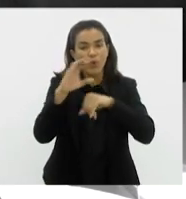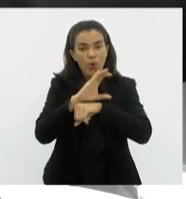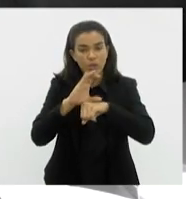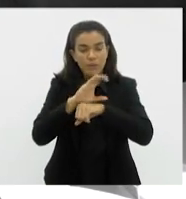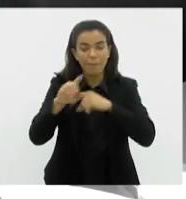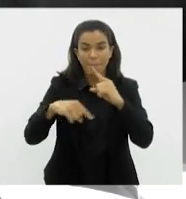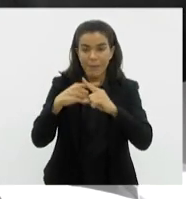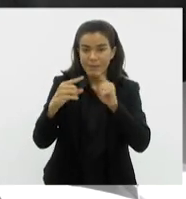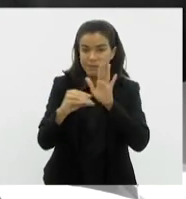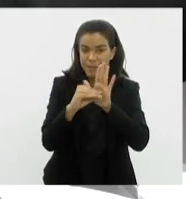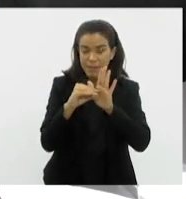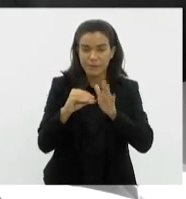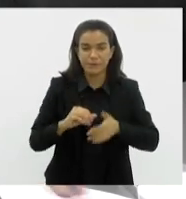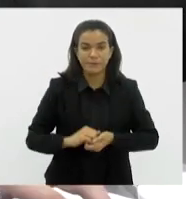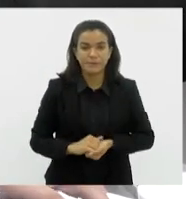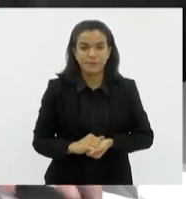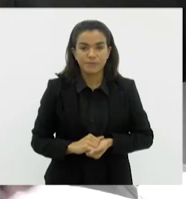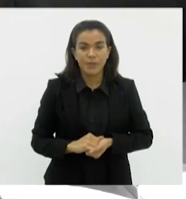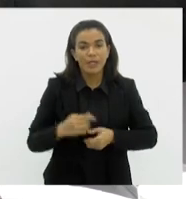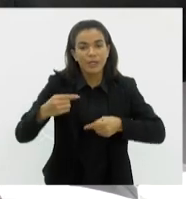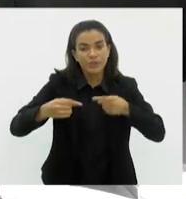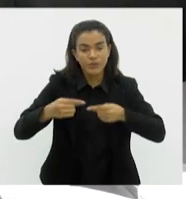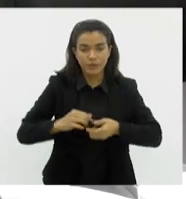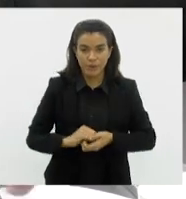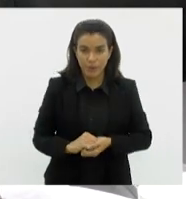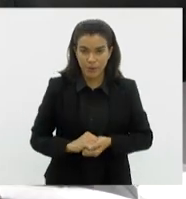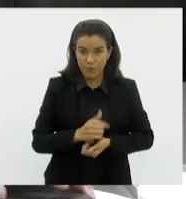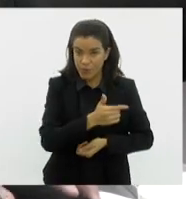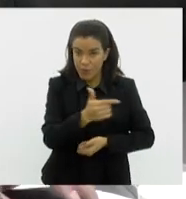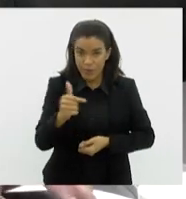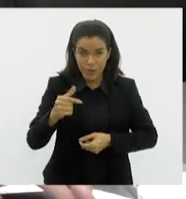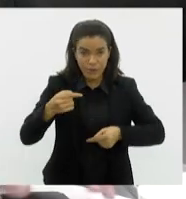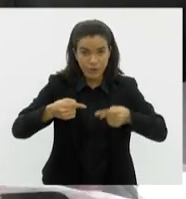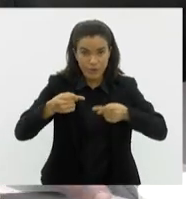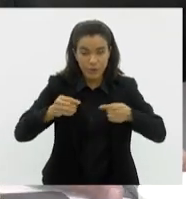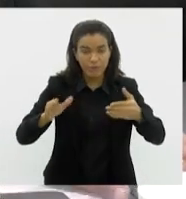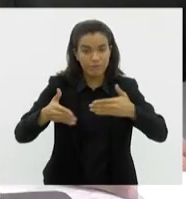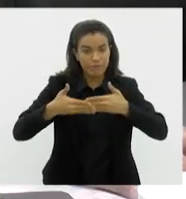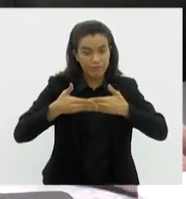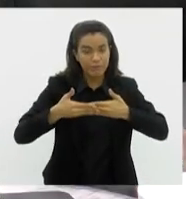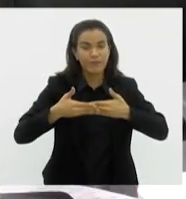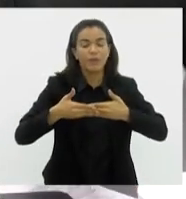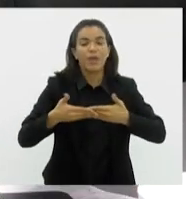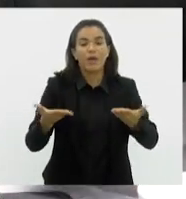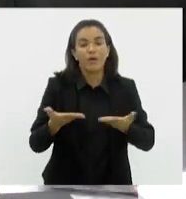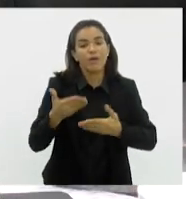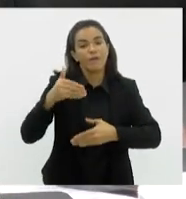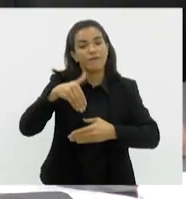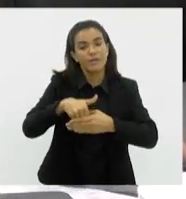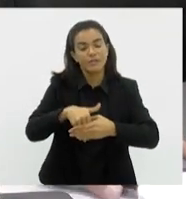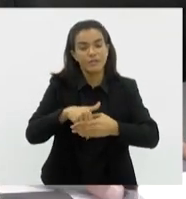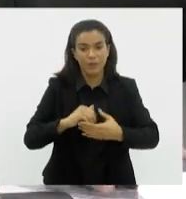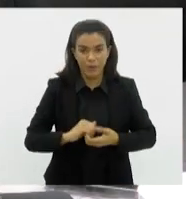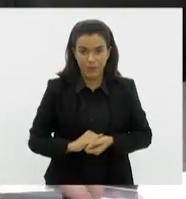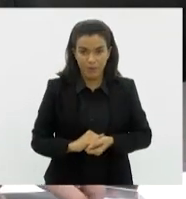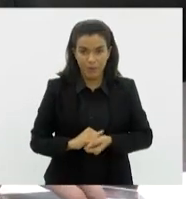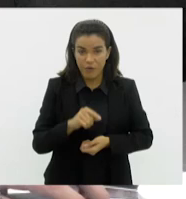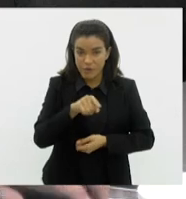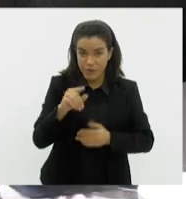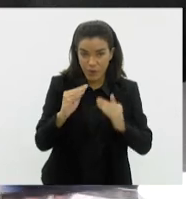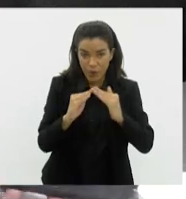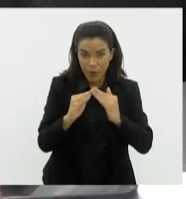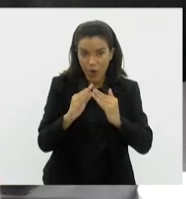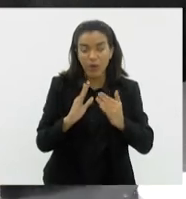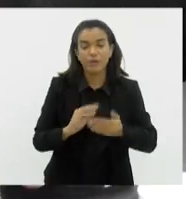com emendas. Em discussão. Não havendo quem queira discutir, encerrada a discussão. Em votação, senhores que